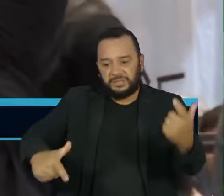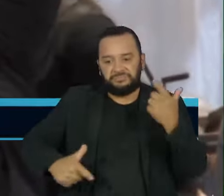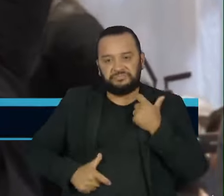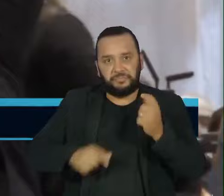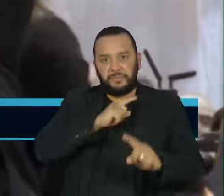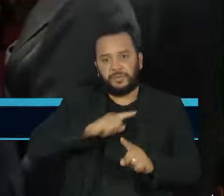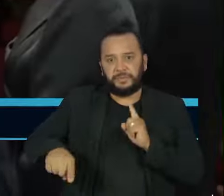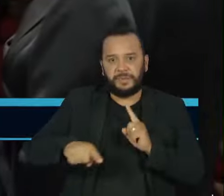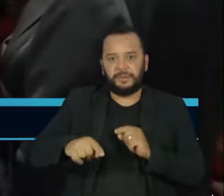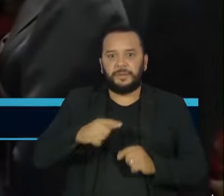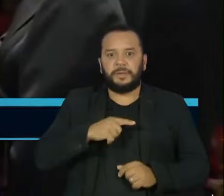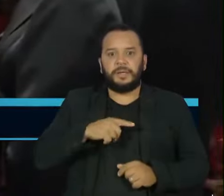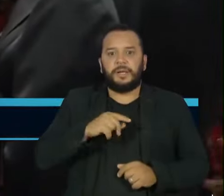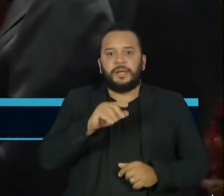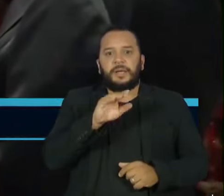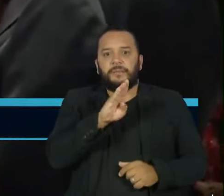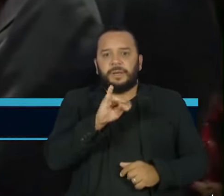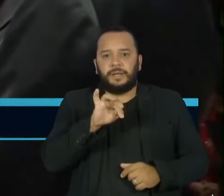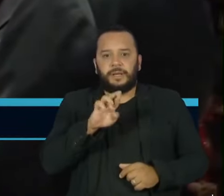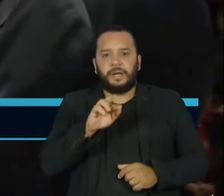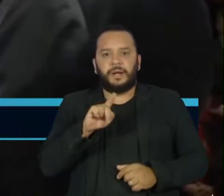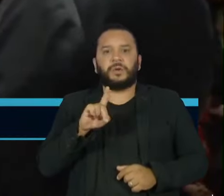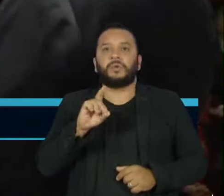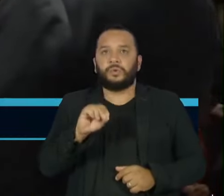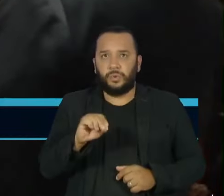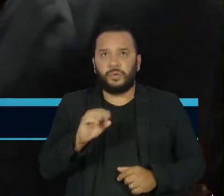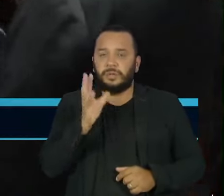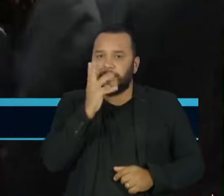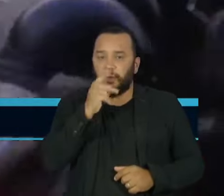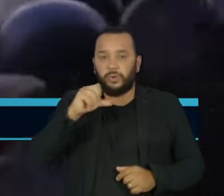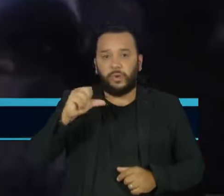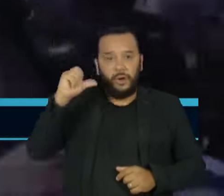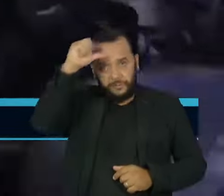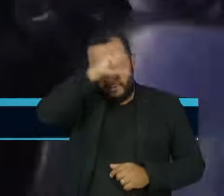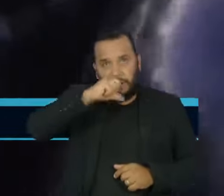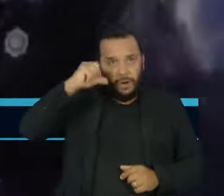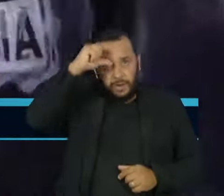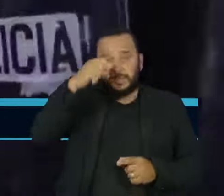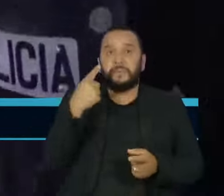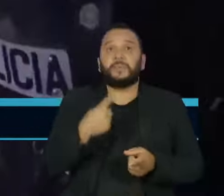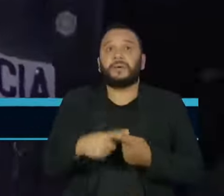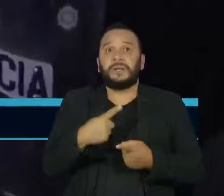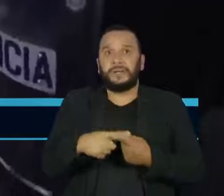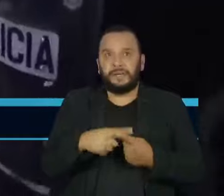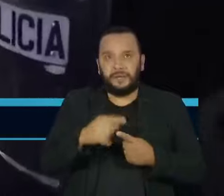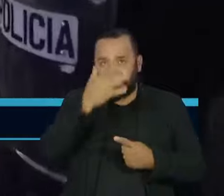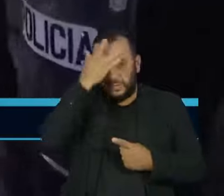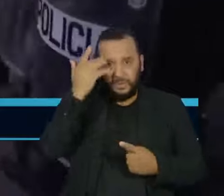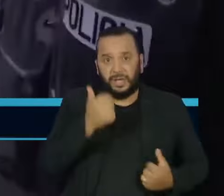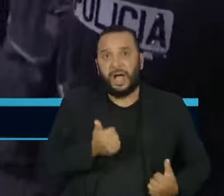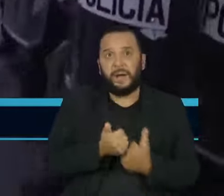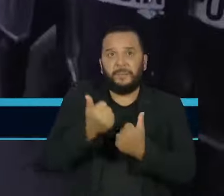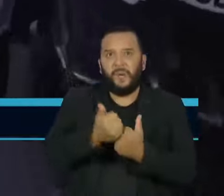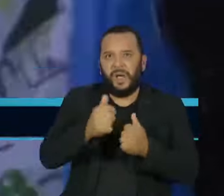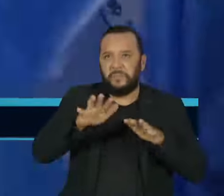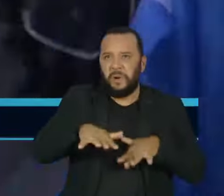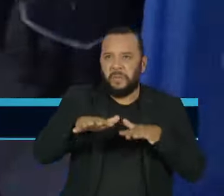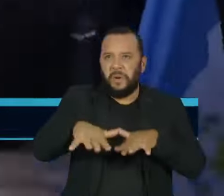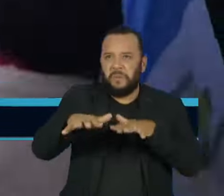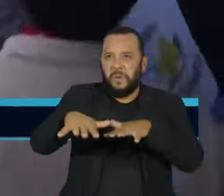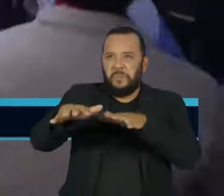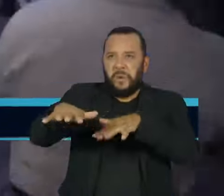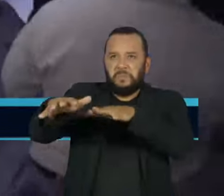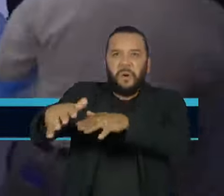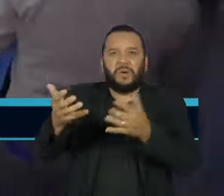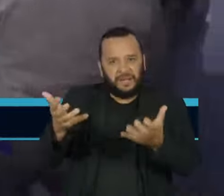Bernardo Arévalo levou quase 9 horas para tomar posse na Guatemala. A demora levou centenas de apoiadores a romper o bloqueio policial.